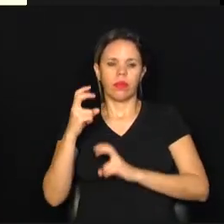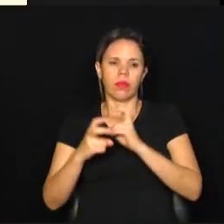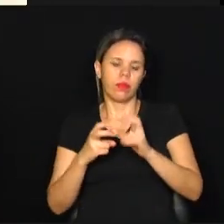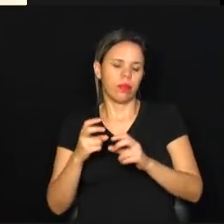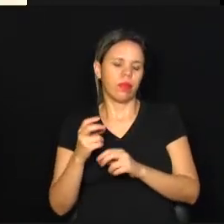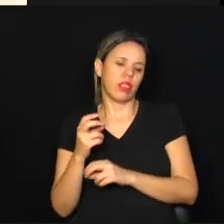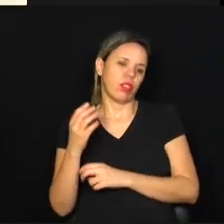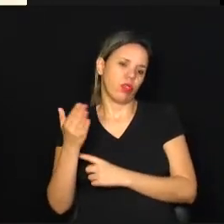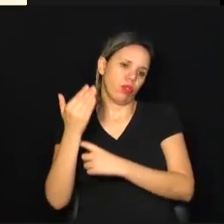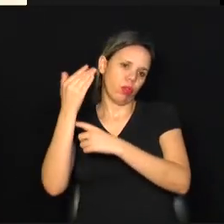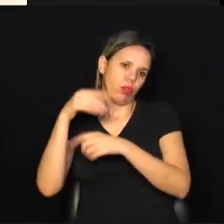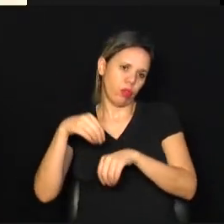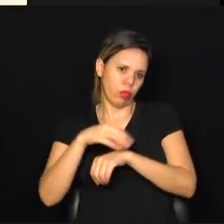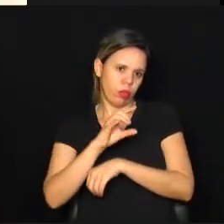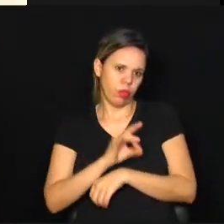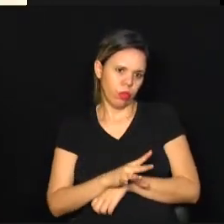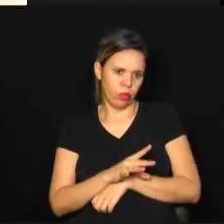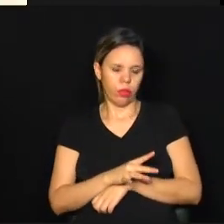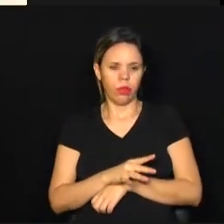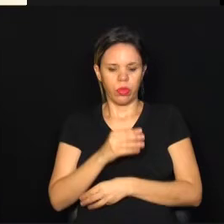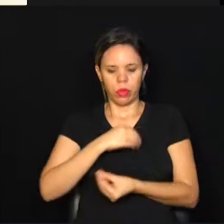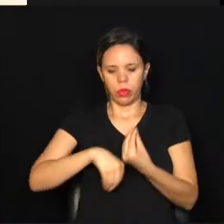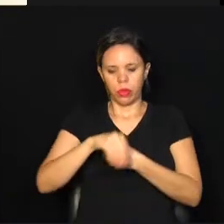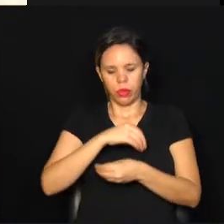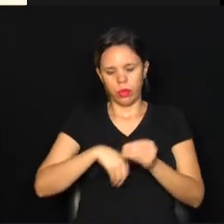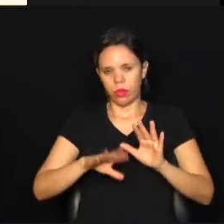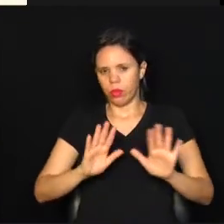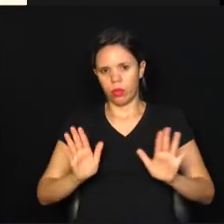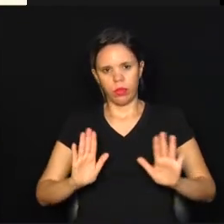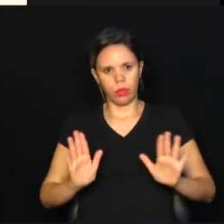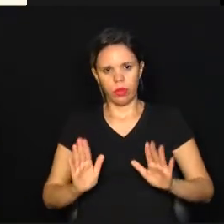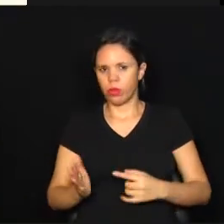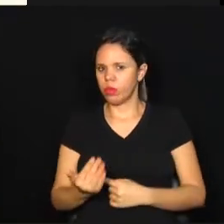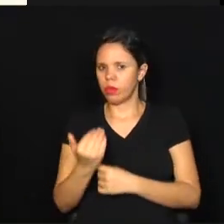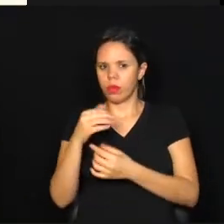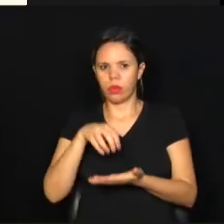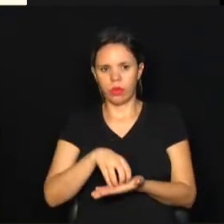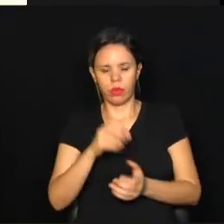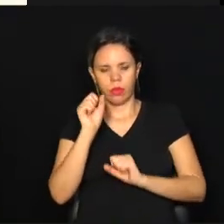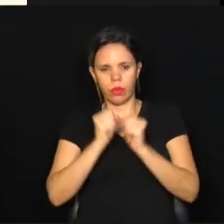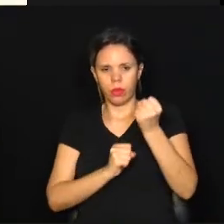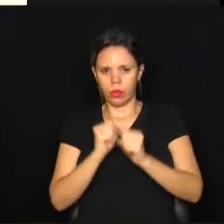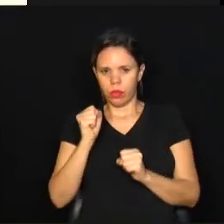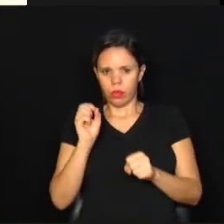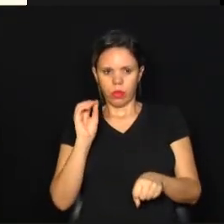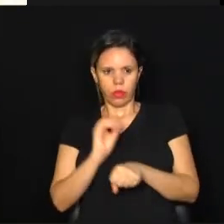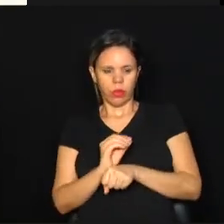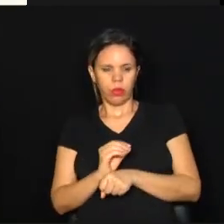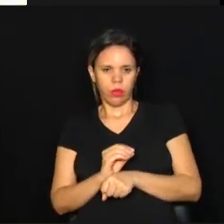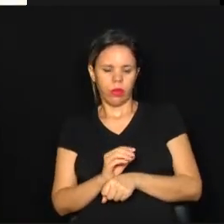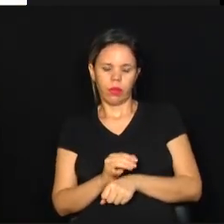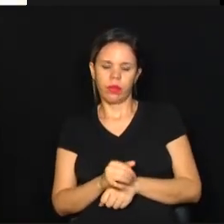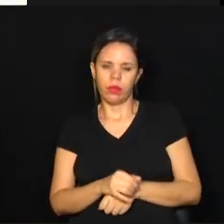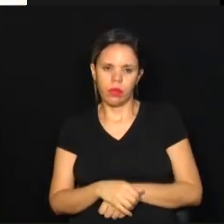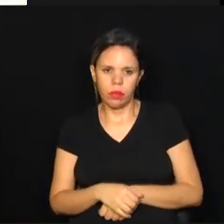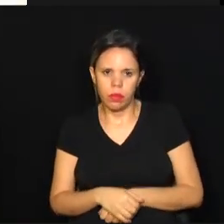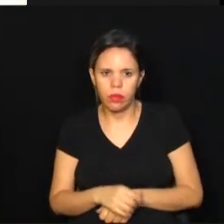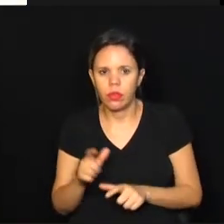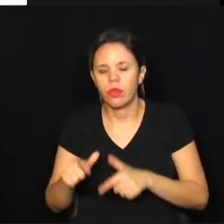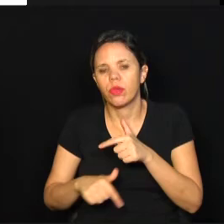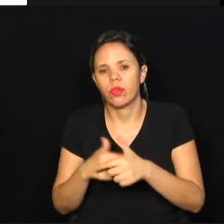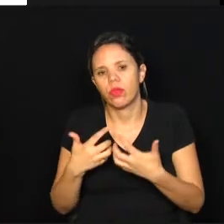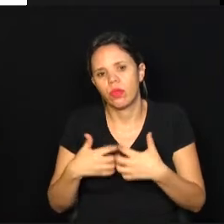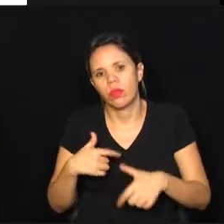porque hoje trouxe somente zona mista. E nenhum parque tecnológico se sustenta, como zona de